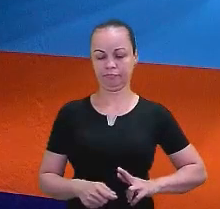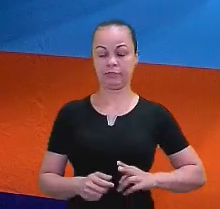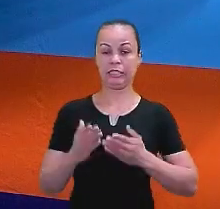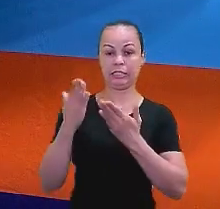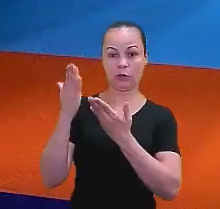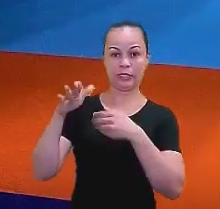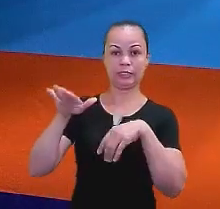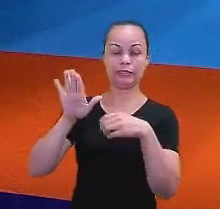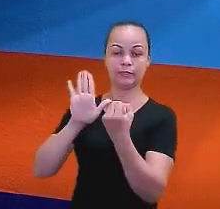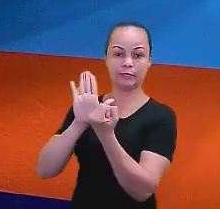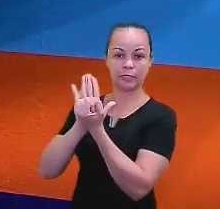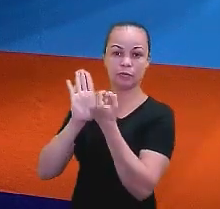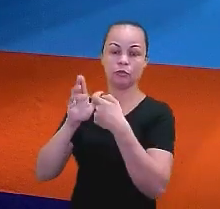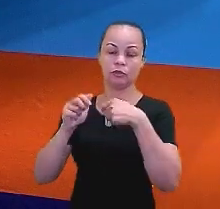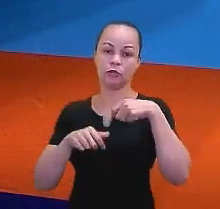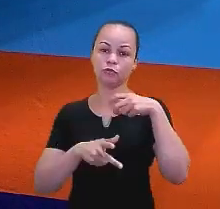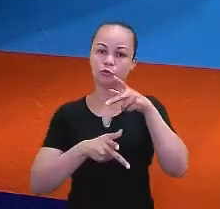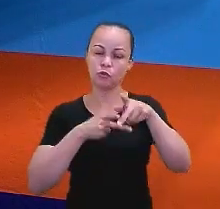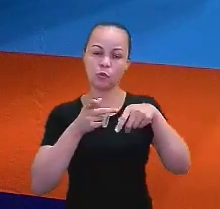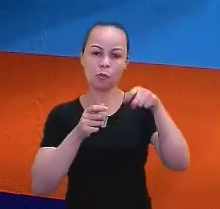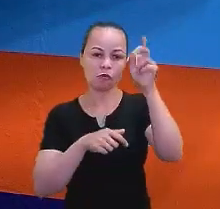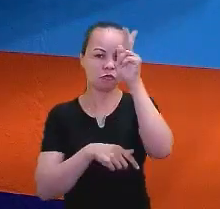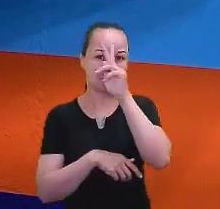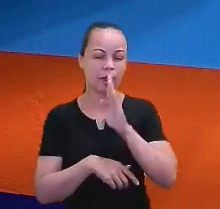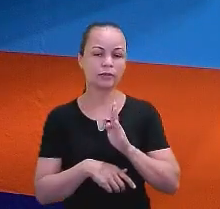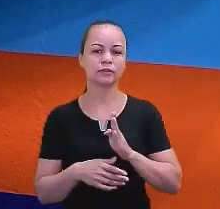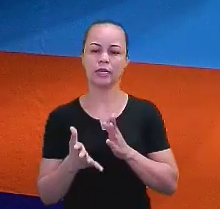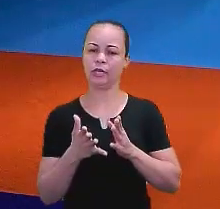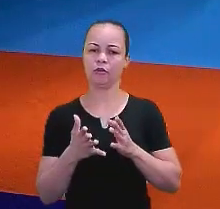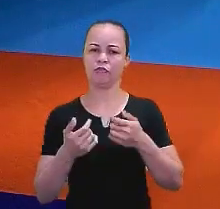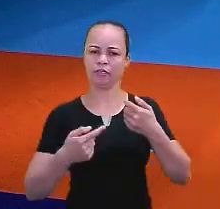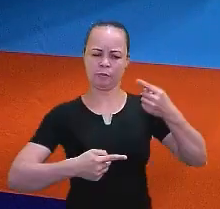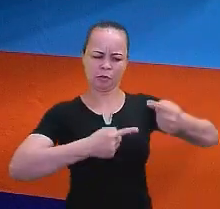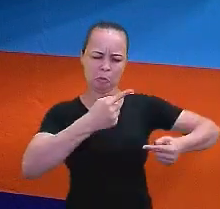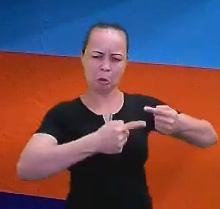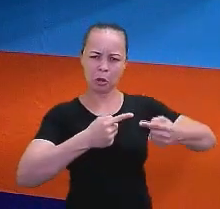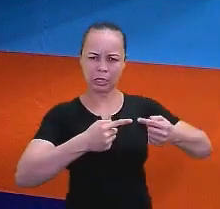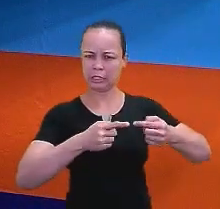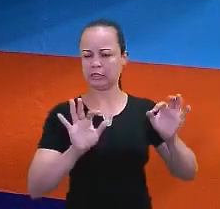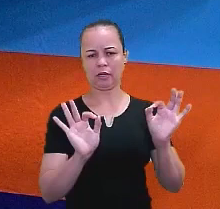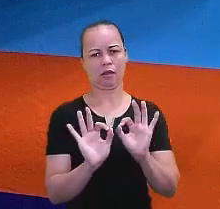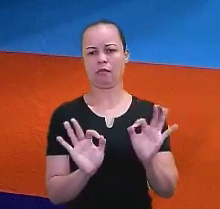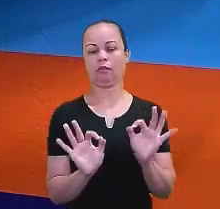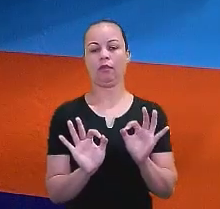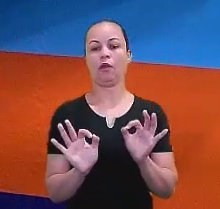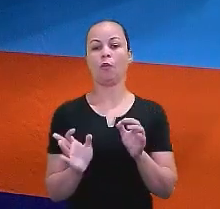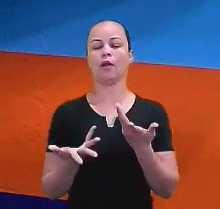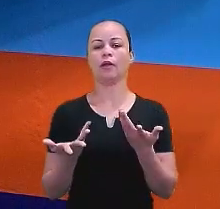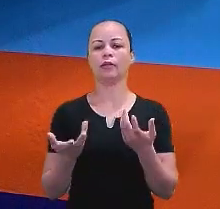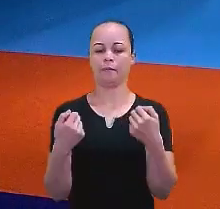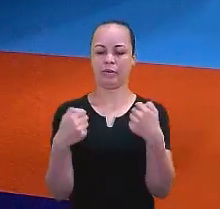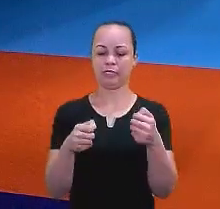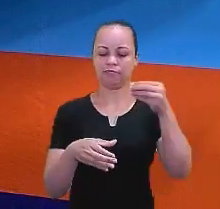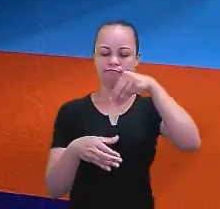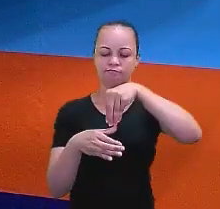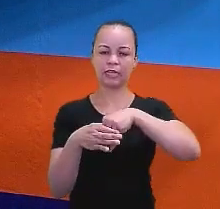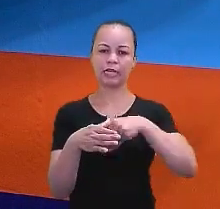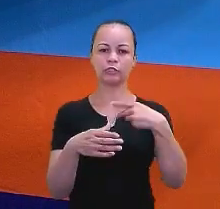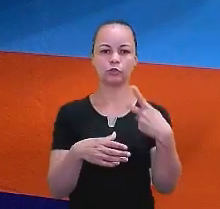dos brasileiros, não fazem parte de política partidária e precisam, dentro